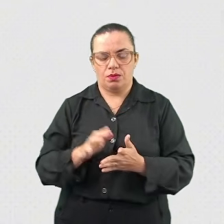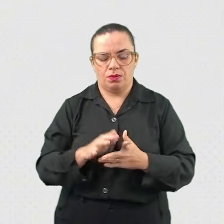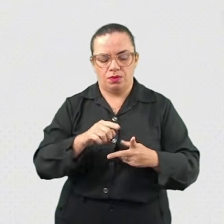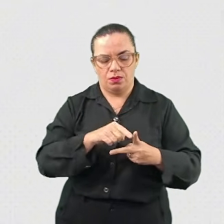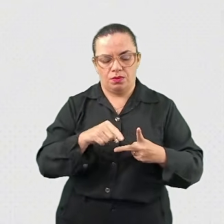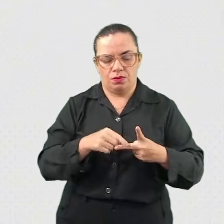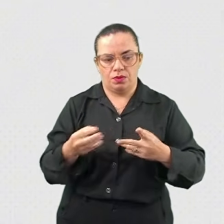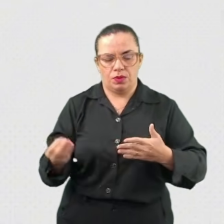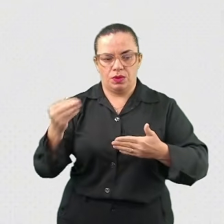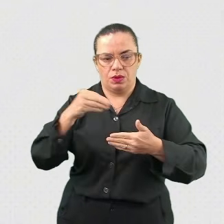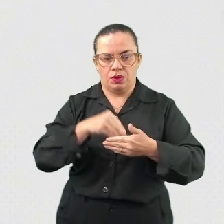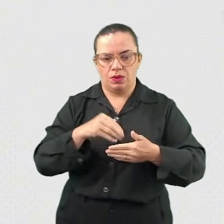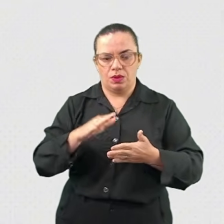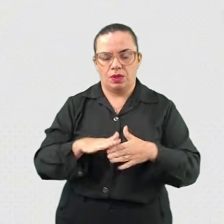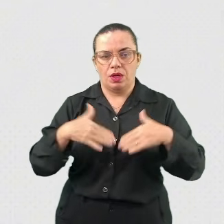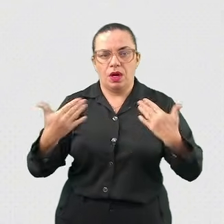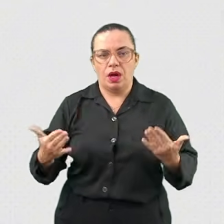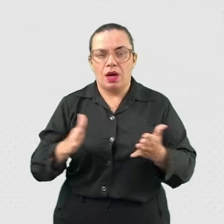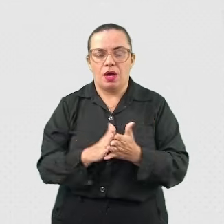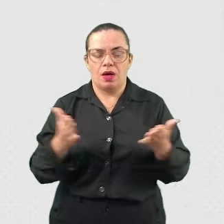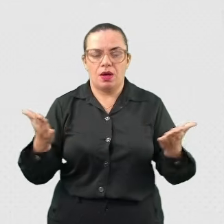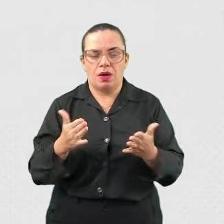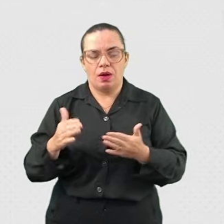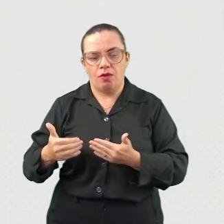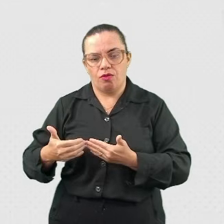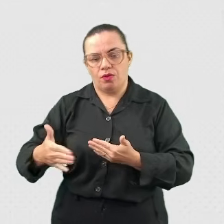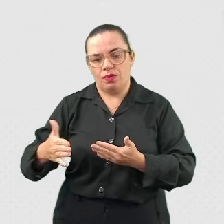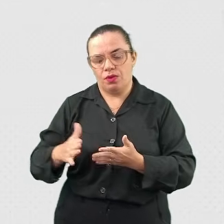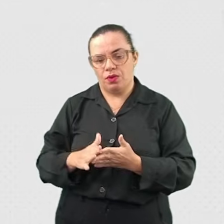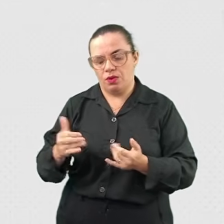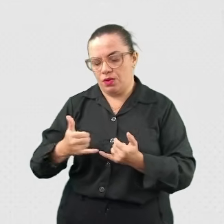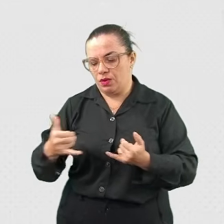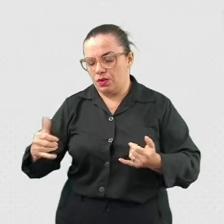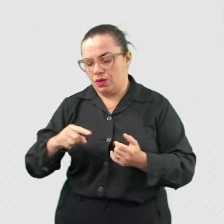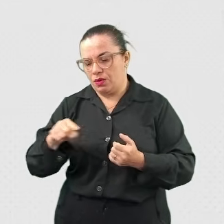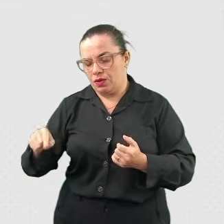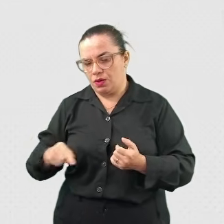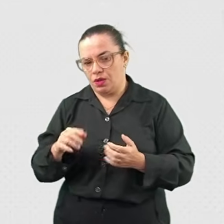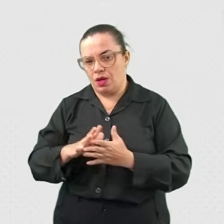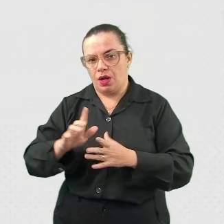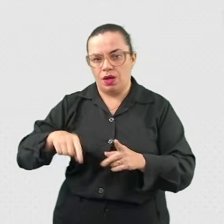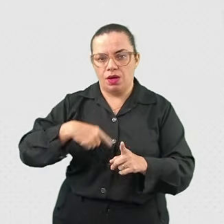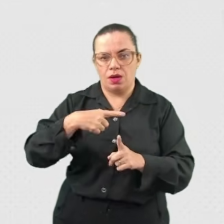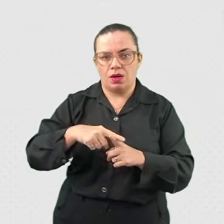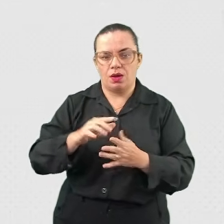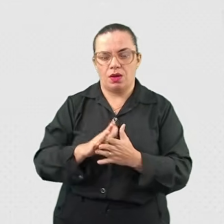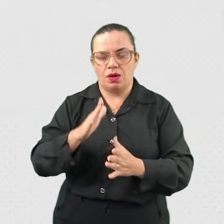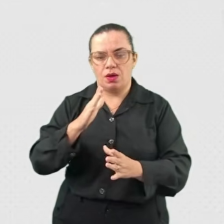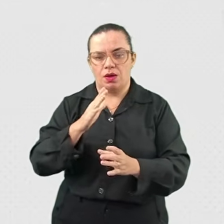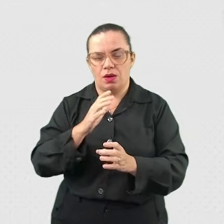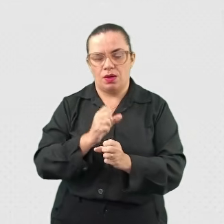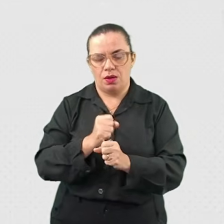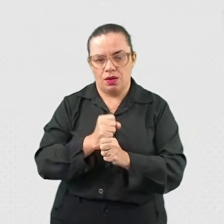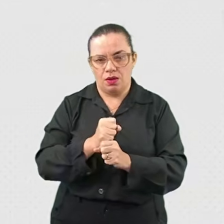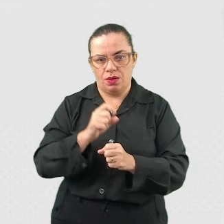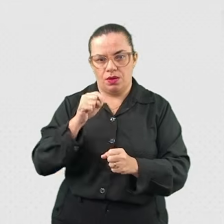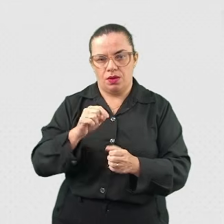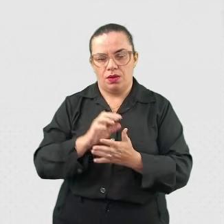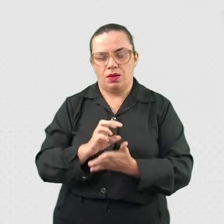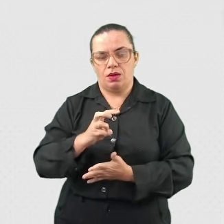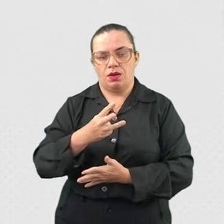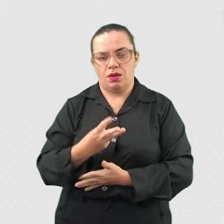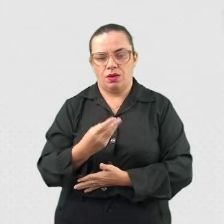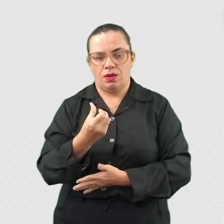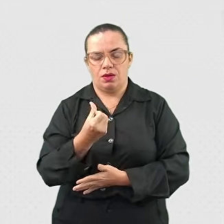No caso do ângulo externo, é parecido, a gente não sabe que a soma dos ângulos externos é 180. né? Ou, desculpa,